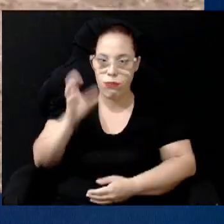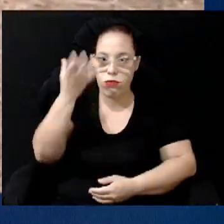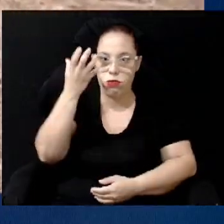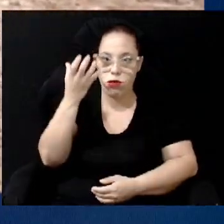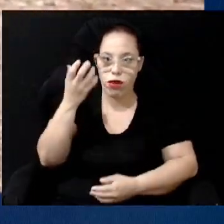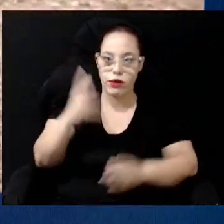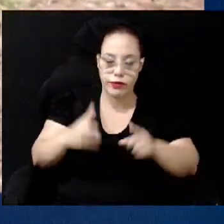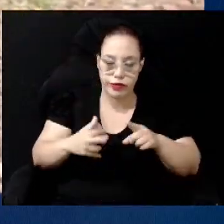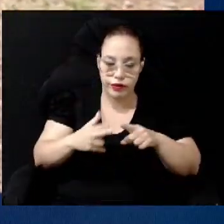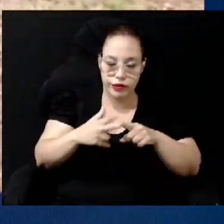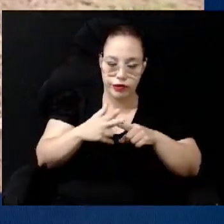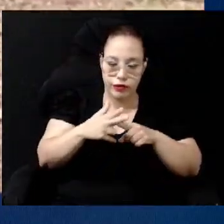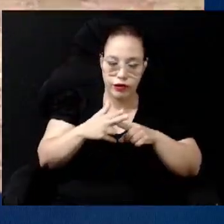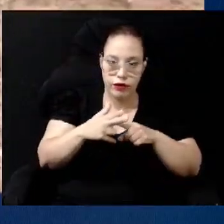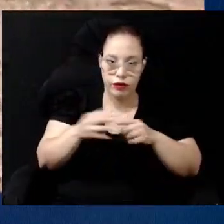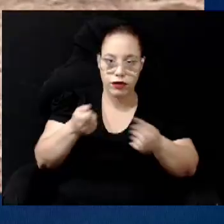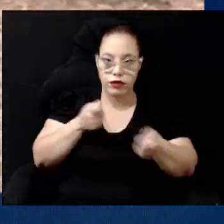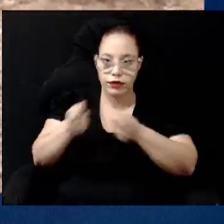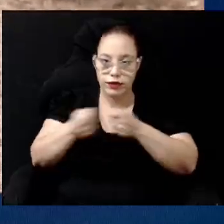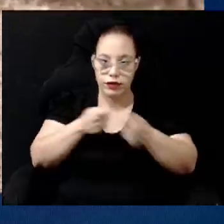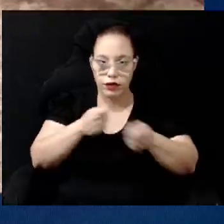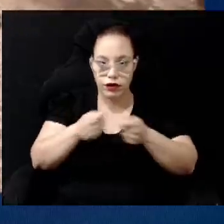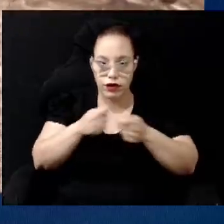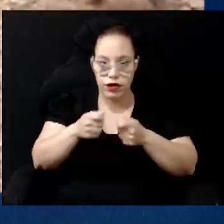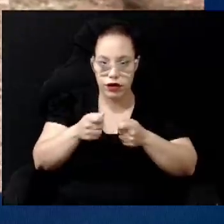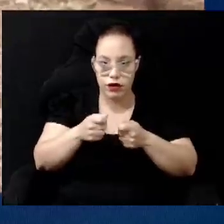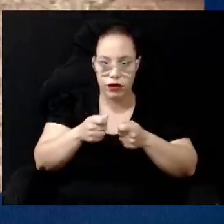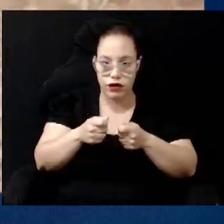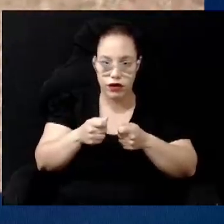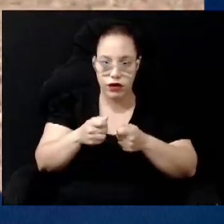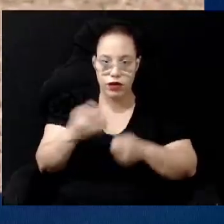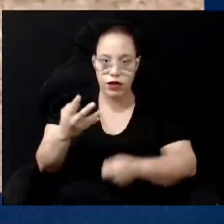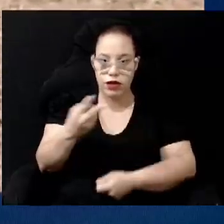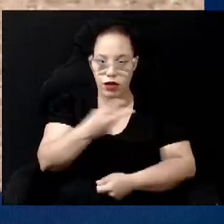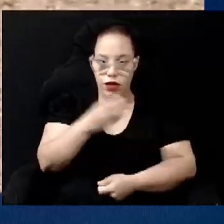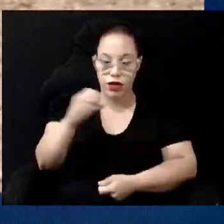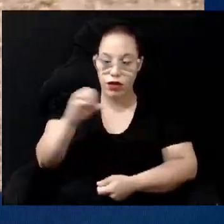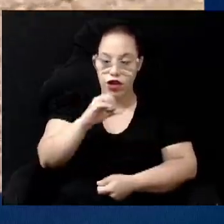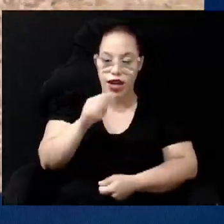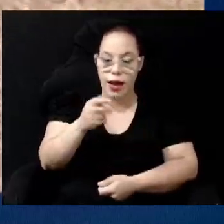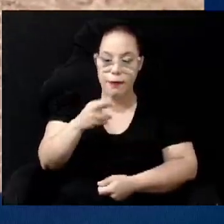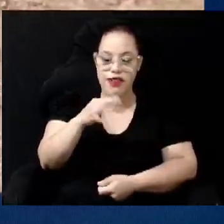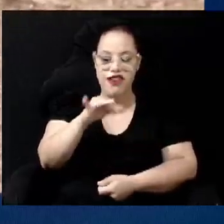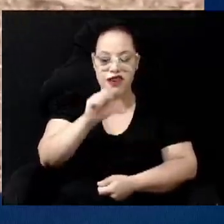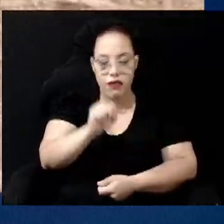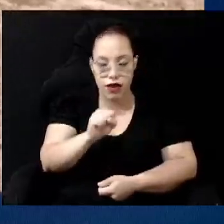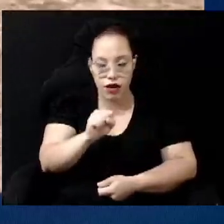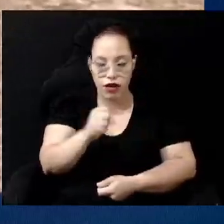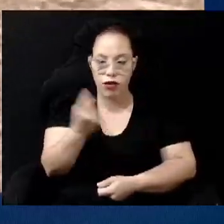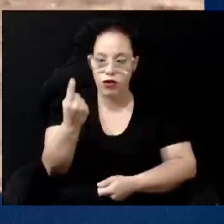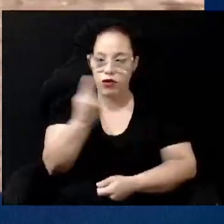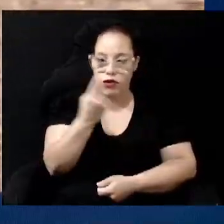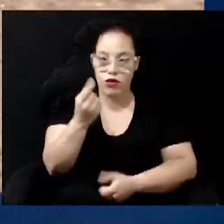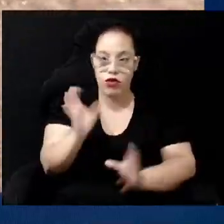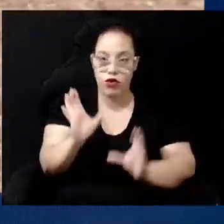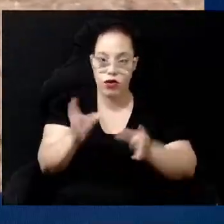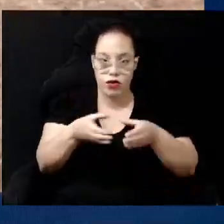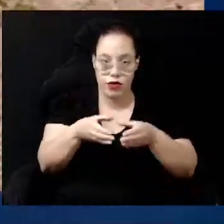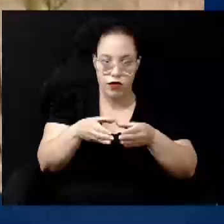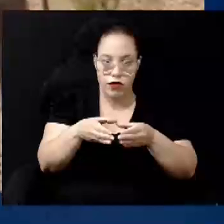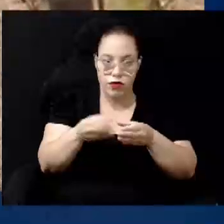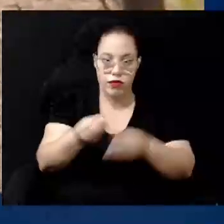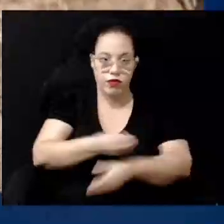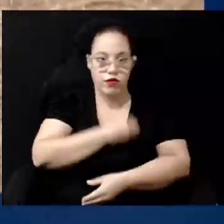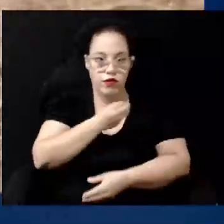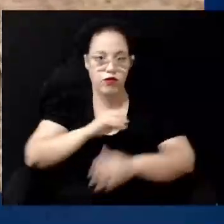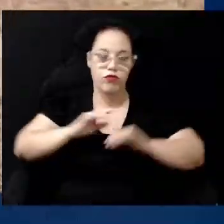para controle reprodutivo de 29 capivaras de um dos 3 grupos que vivem livremente